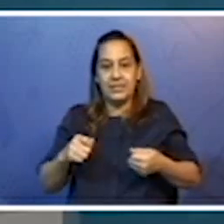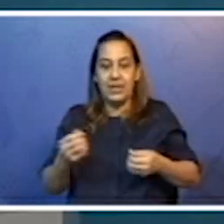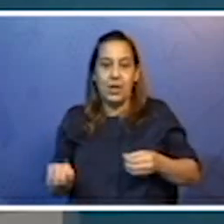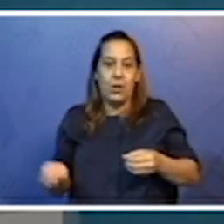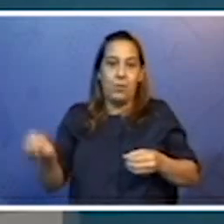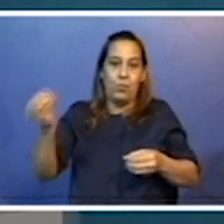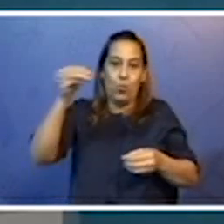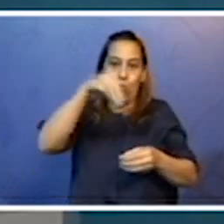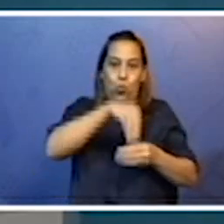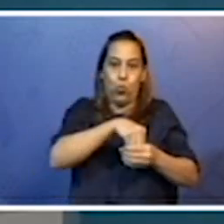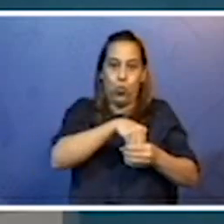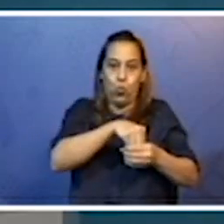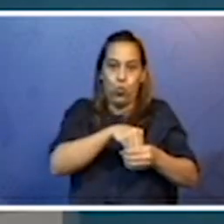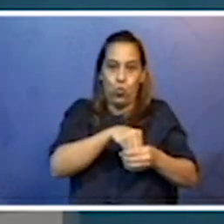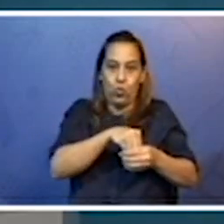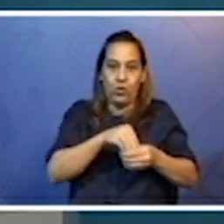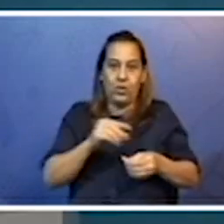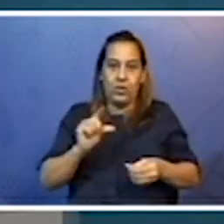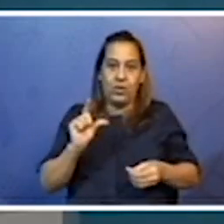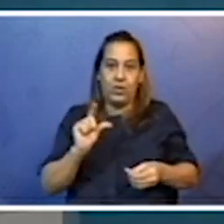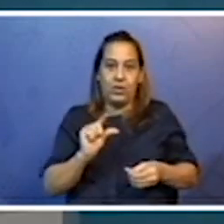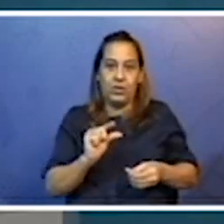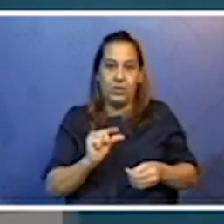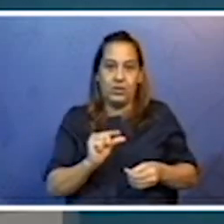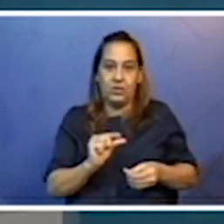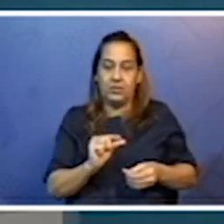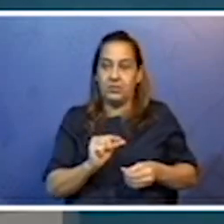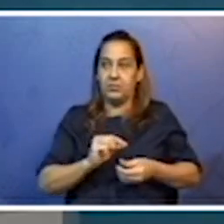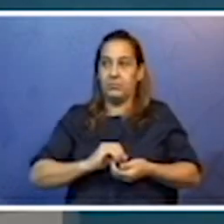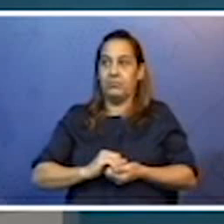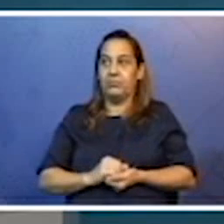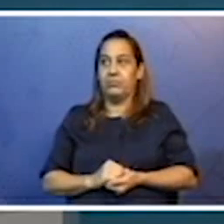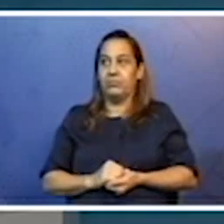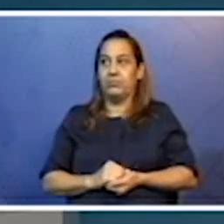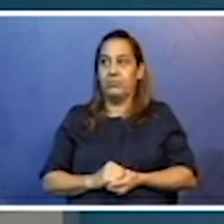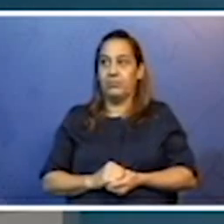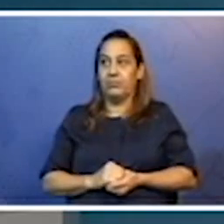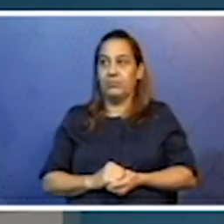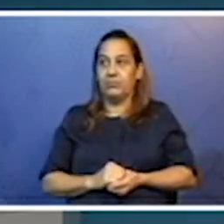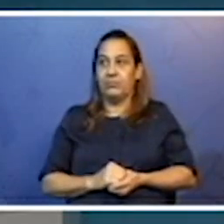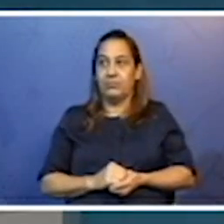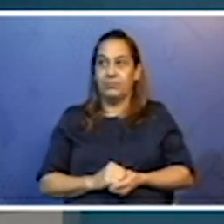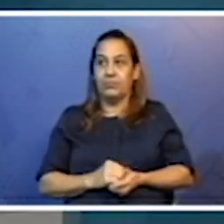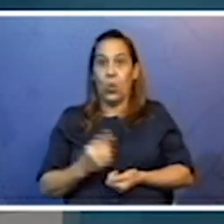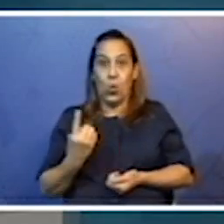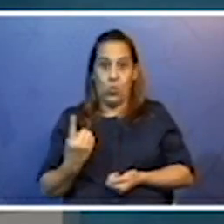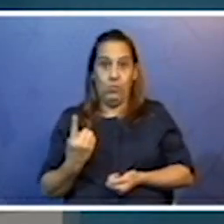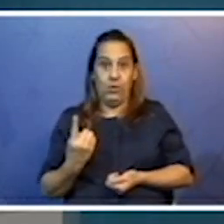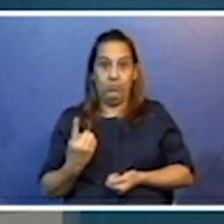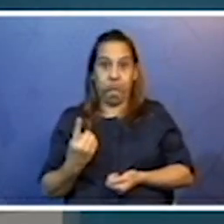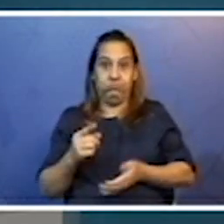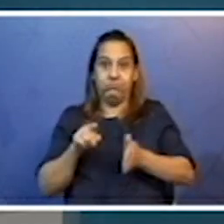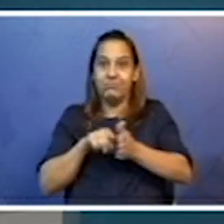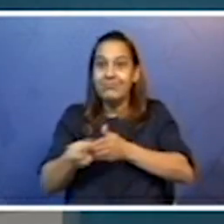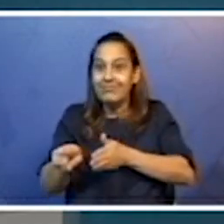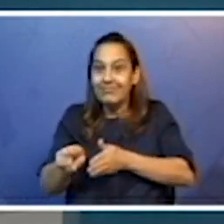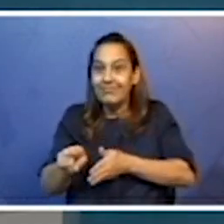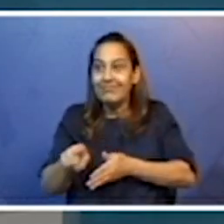o recipiente A? Quantas, gente? Uma. Será que se eu encher uma aqui já vai ter